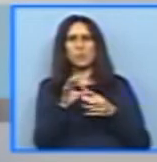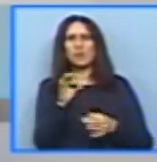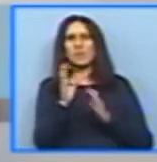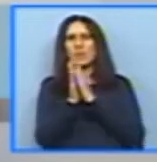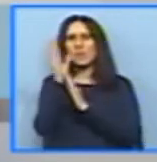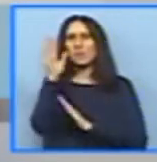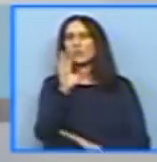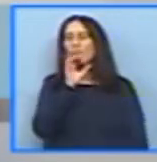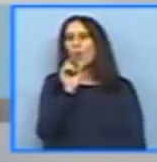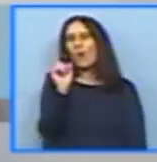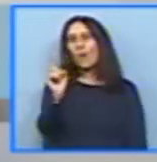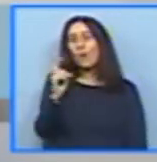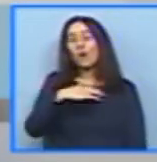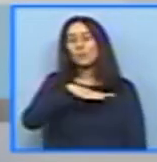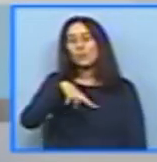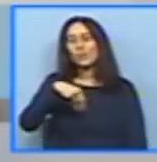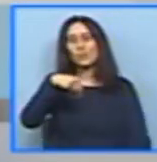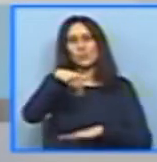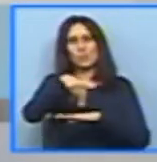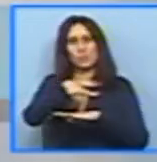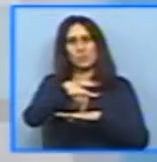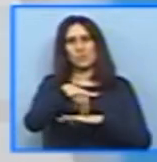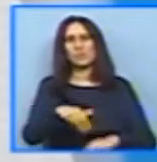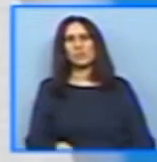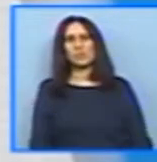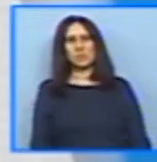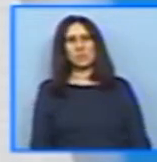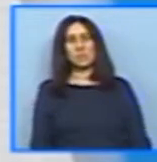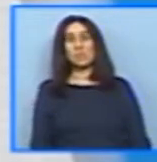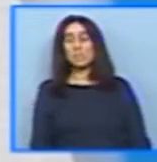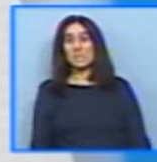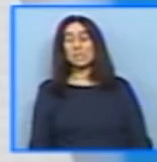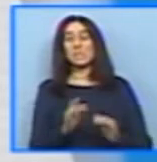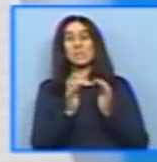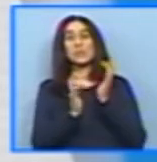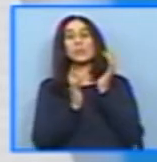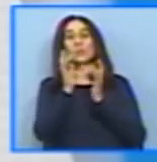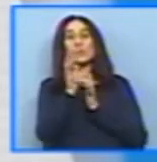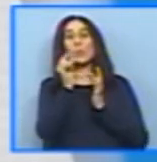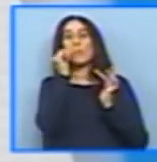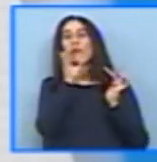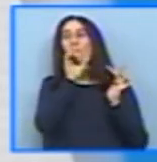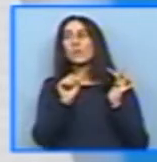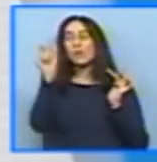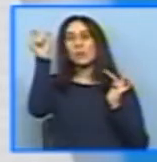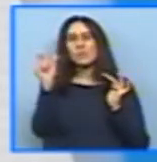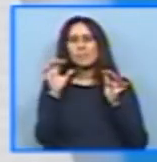Filho ao mundo. E Jesus é Filho do Pai, na medida em que é para o